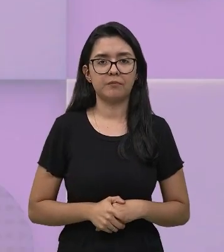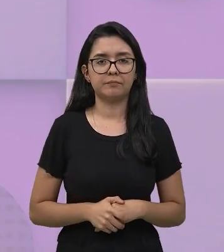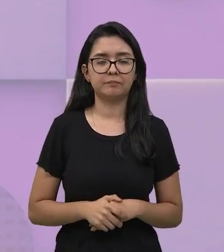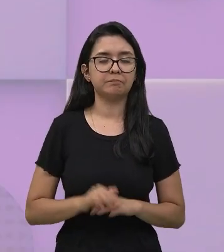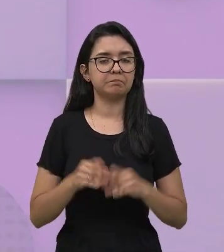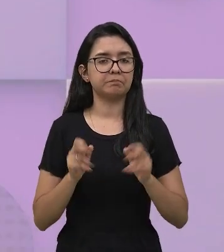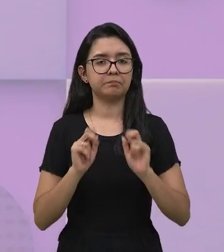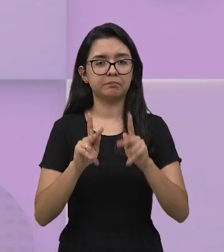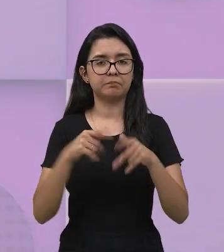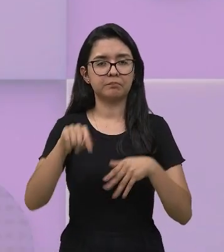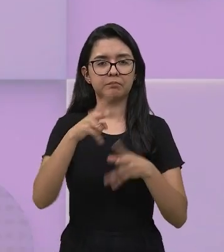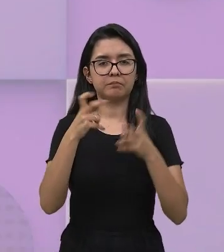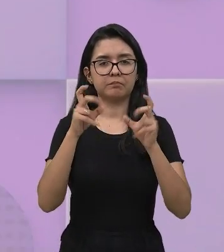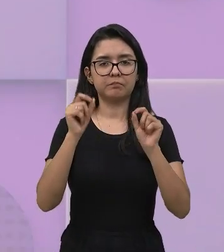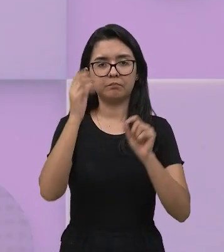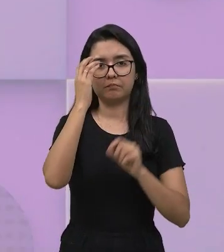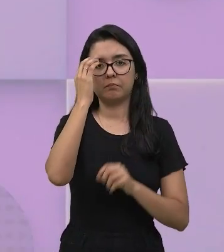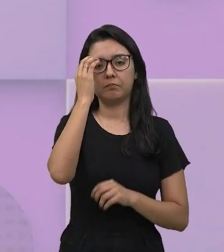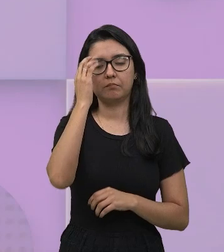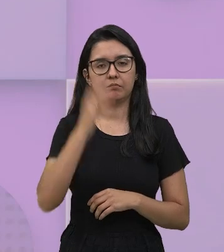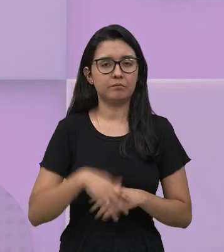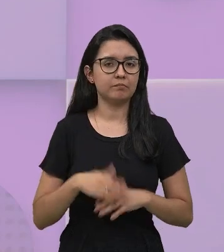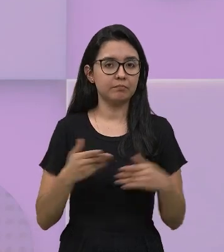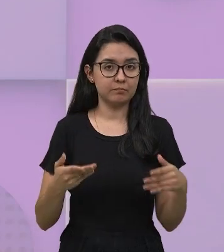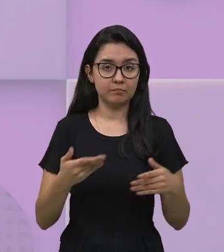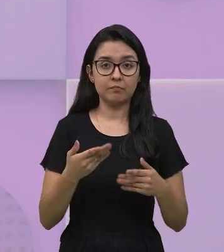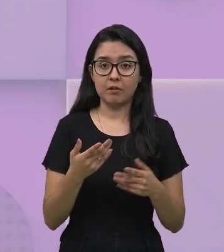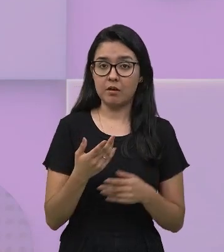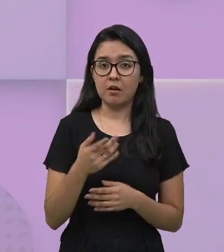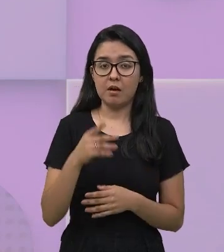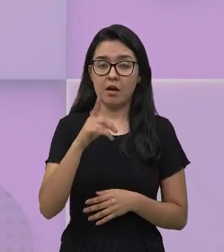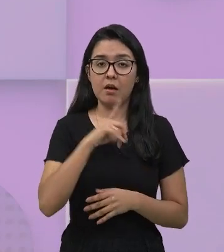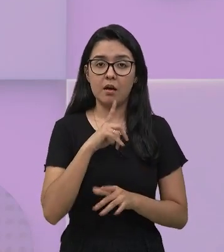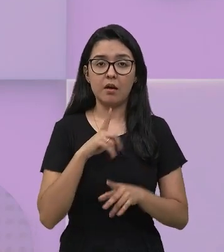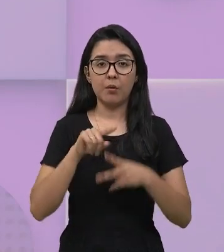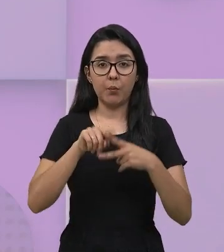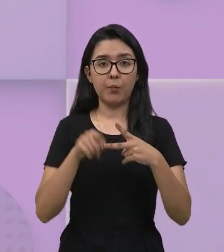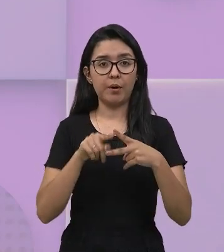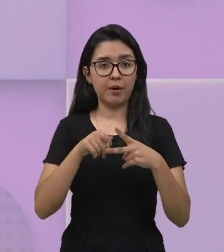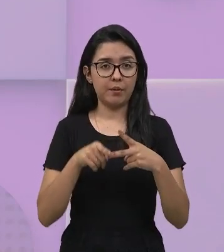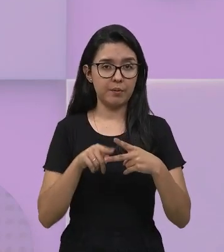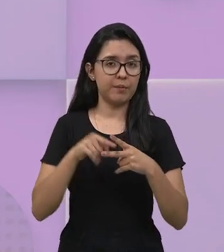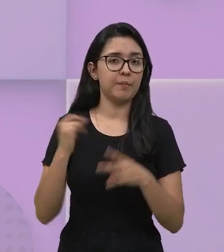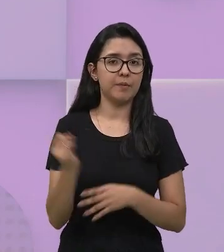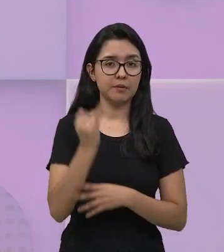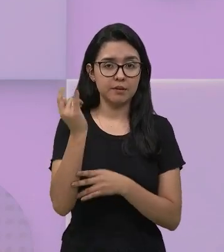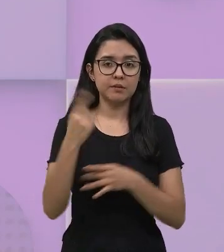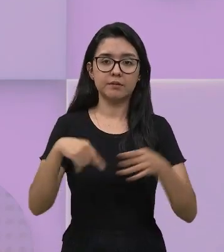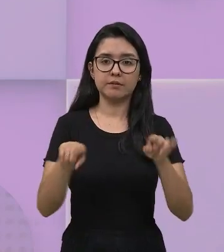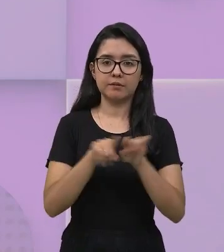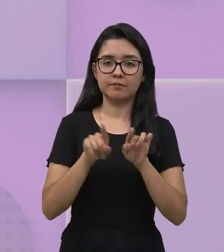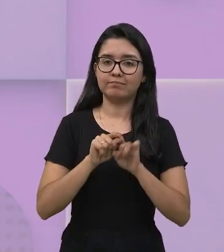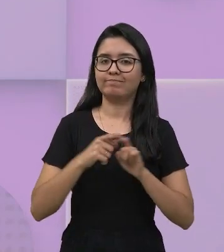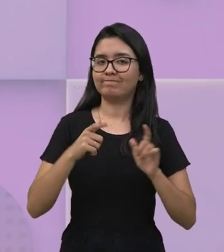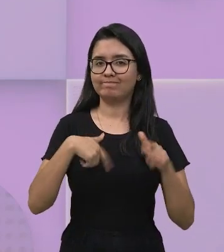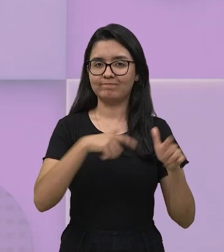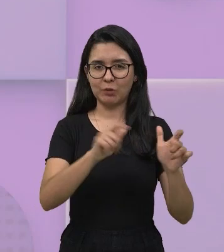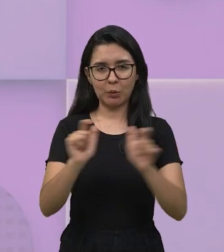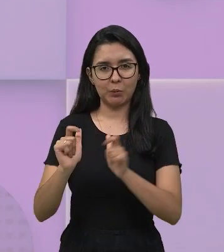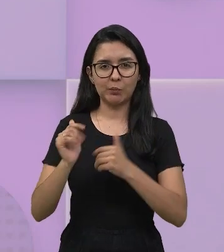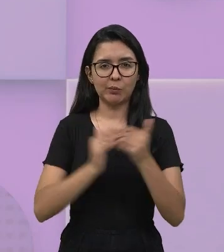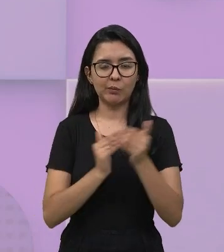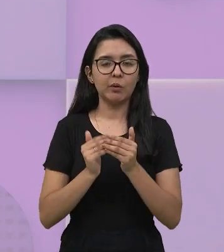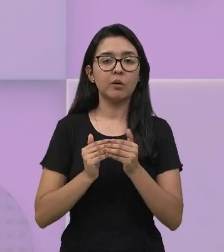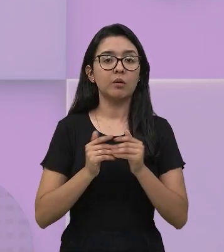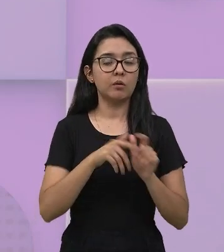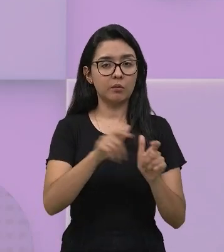Muito bem, pessoal, vocês viram aí o quanto os ângulos são importantes, estão por toda parte, como diz aí o nosso narrador